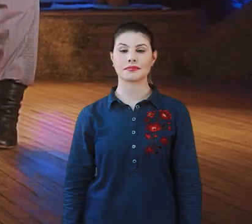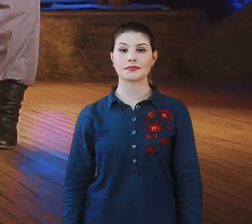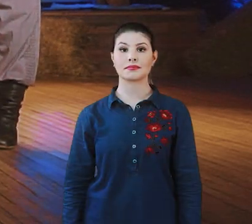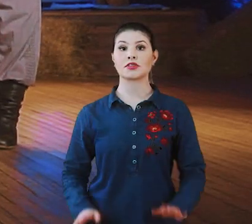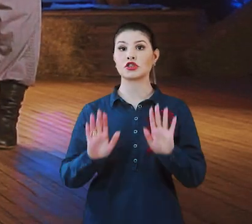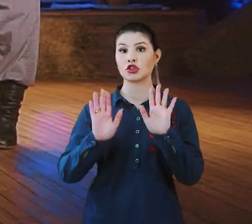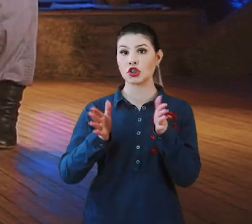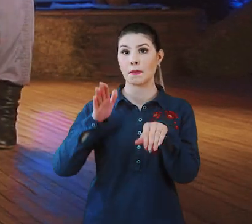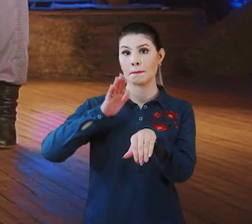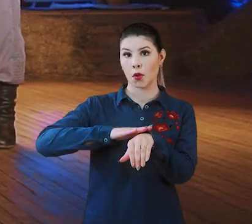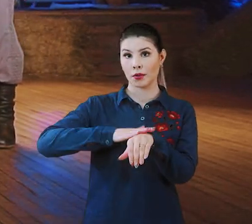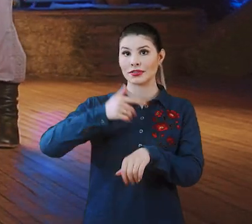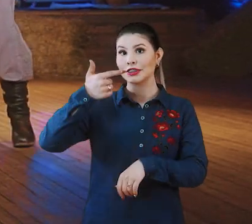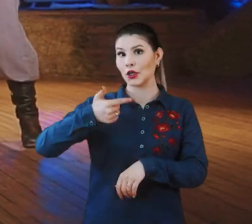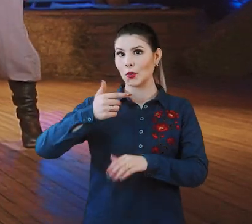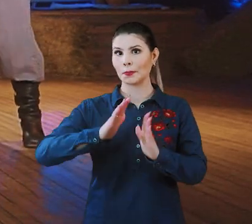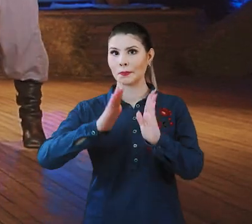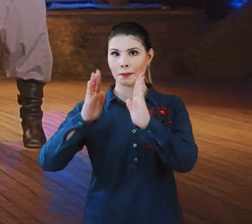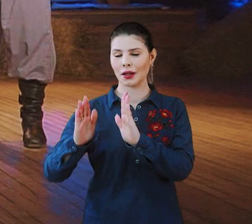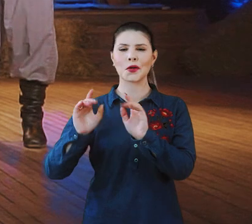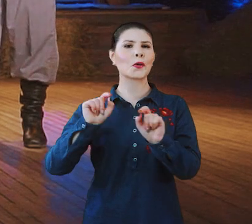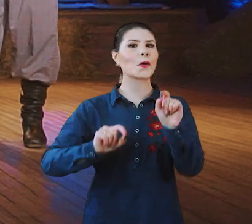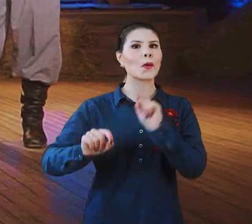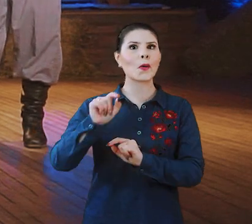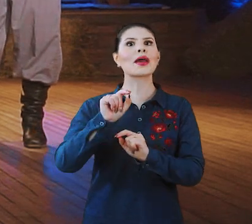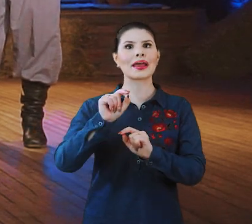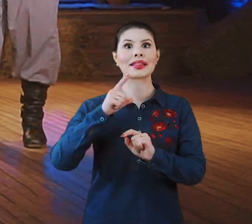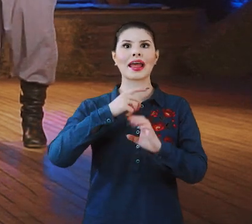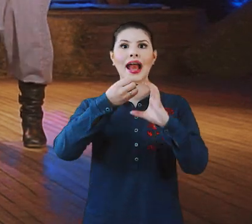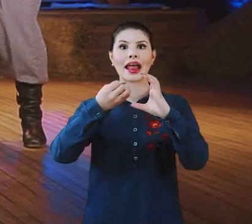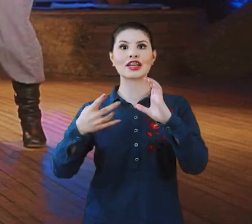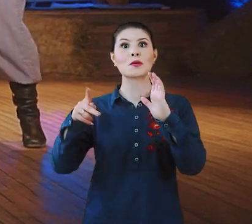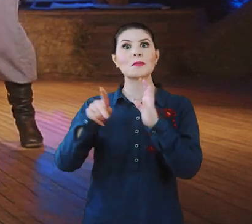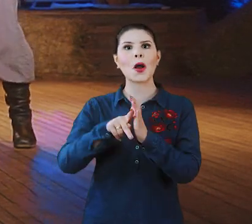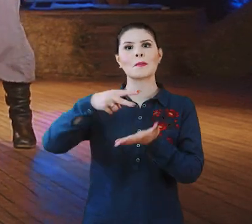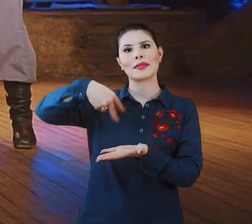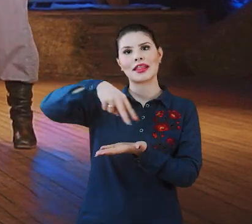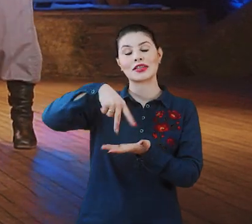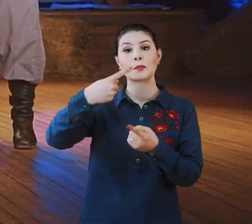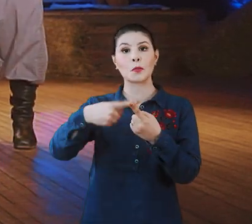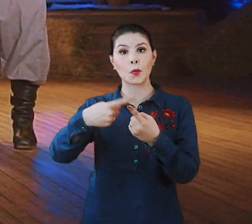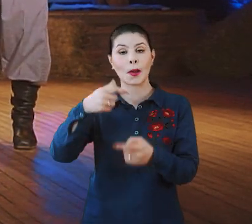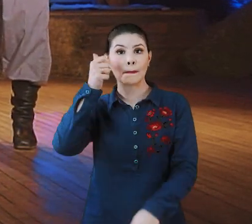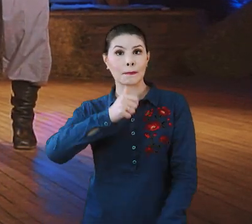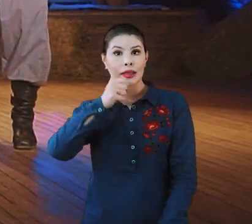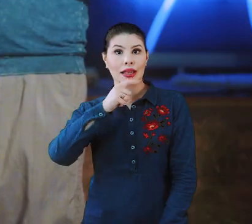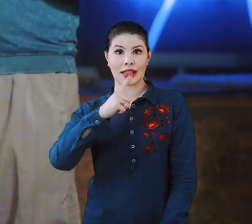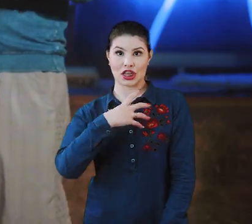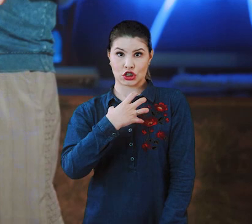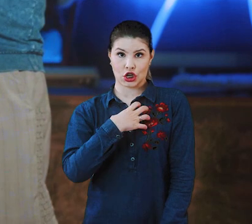Chegamos então à outra parte da dança, a parte que dá um nome à dança, pois a prenda irá realizar dois